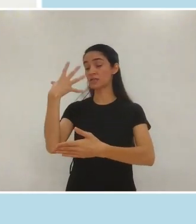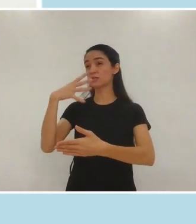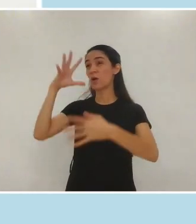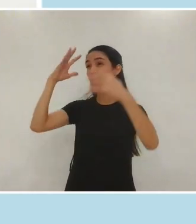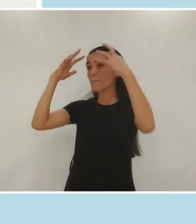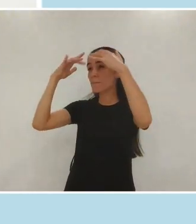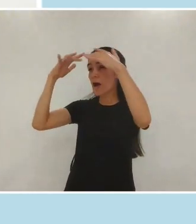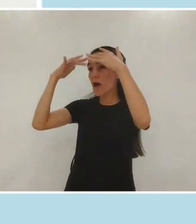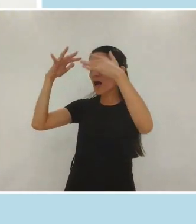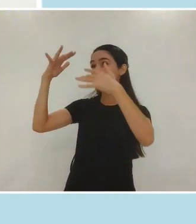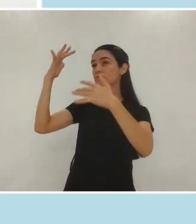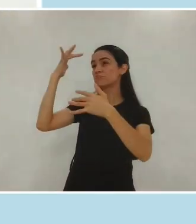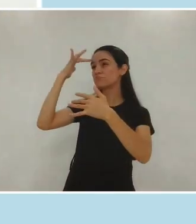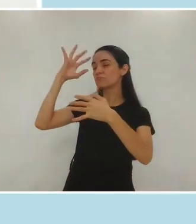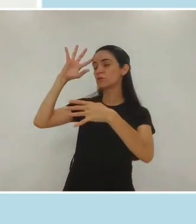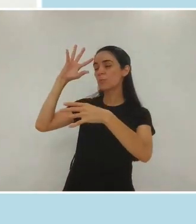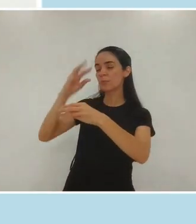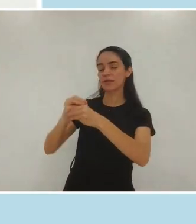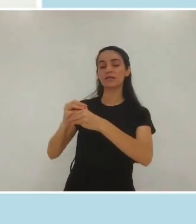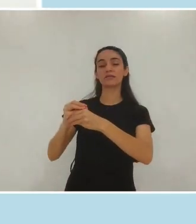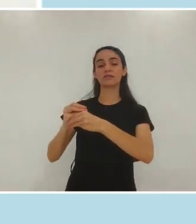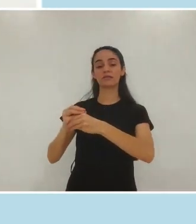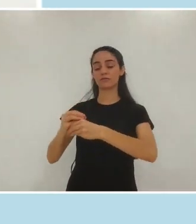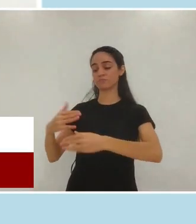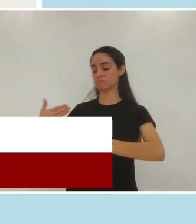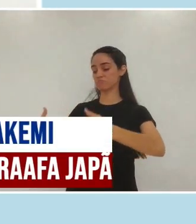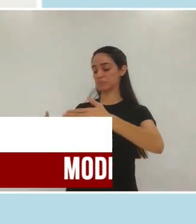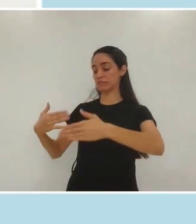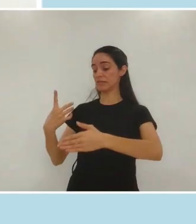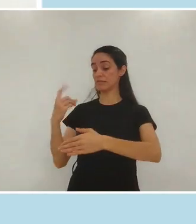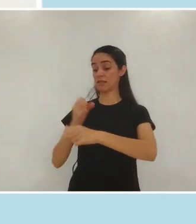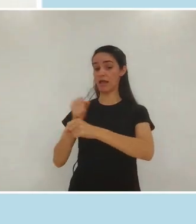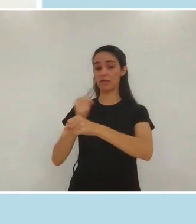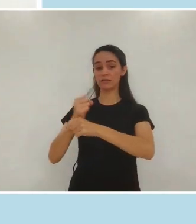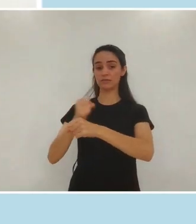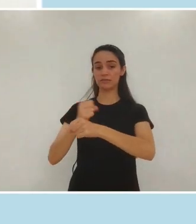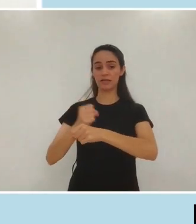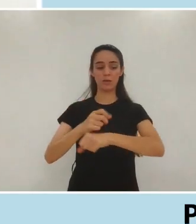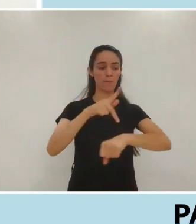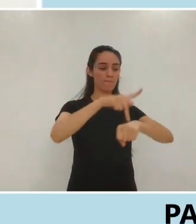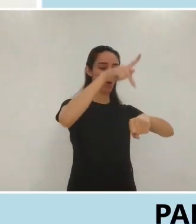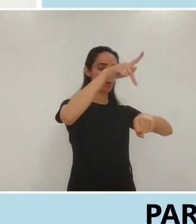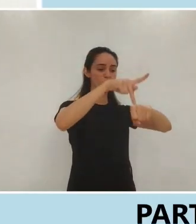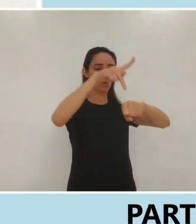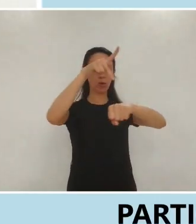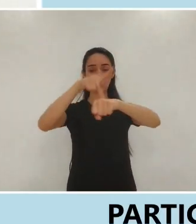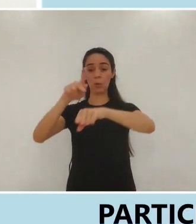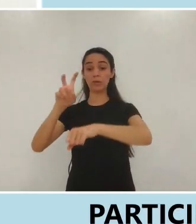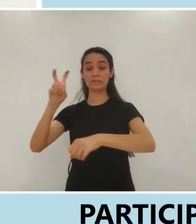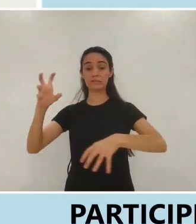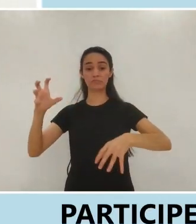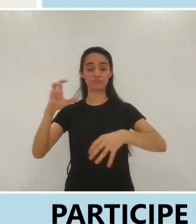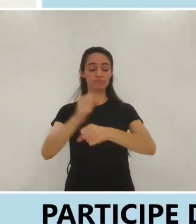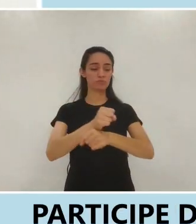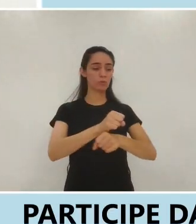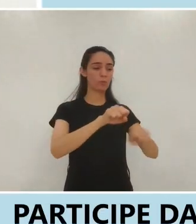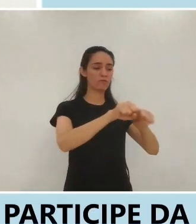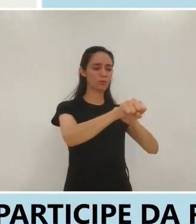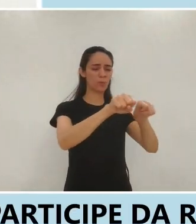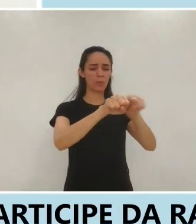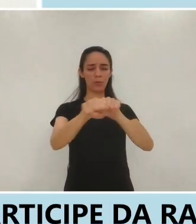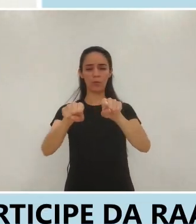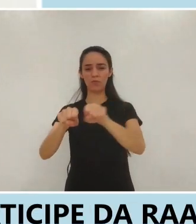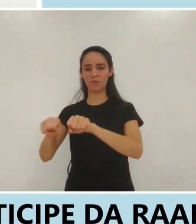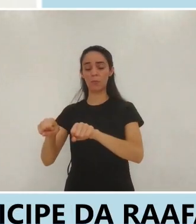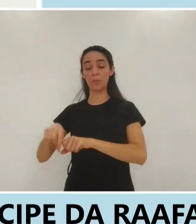longo de uma década, após 5 pós-graduações em diferentes áreas da medicina, tanto no Brasil como também no